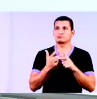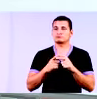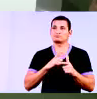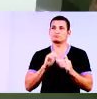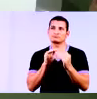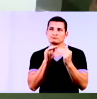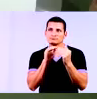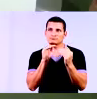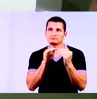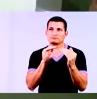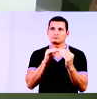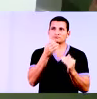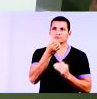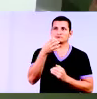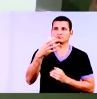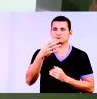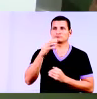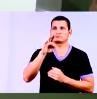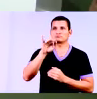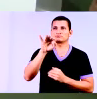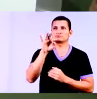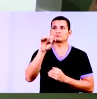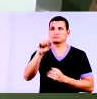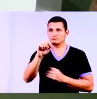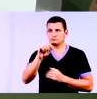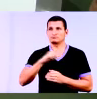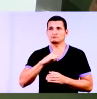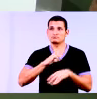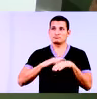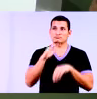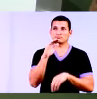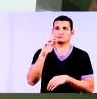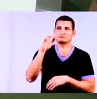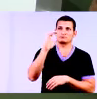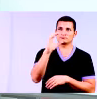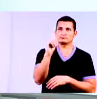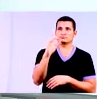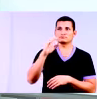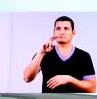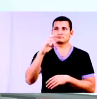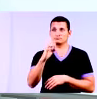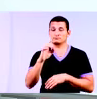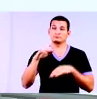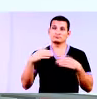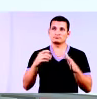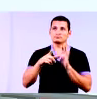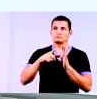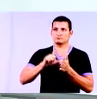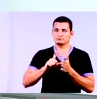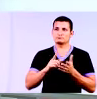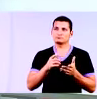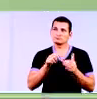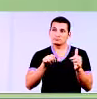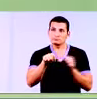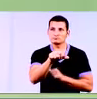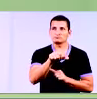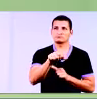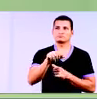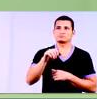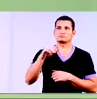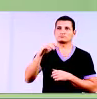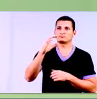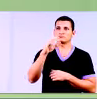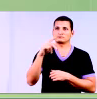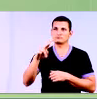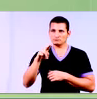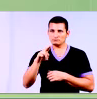Não é isso? A gente tem um pouco mais de memória cache. Um pouco mais de memória cache. Então, antes de eu mexer no processador, o principal parâmetro não é o clock.